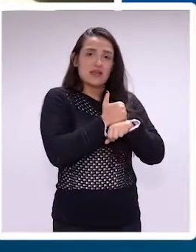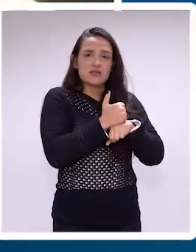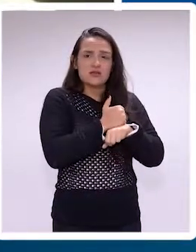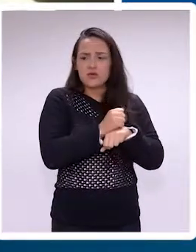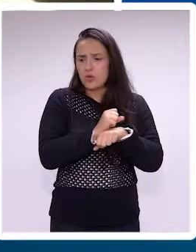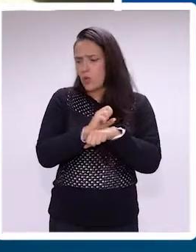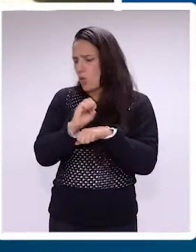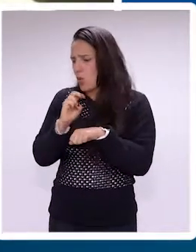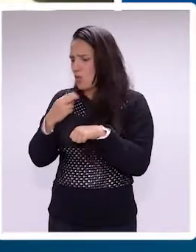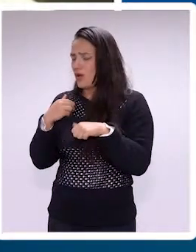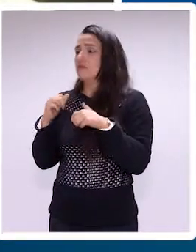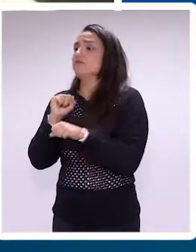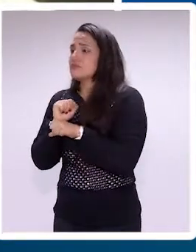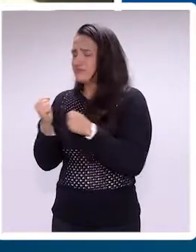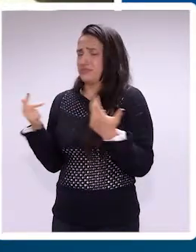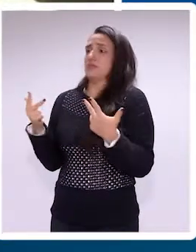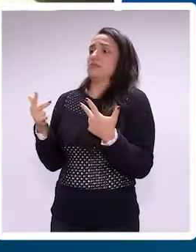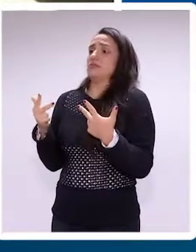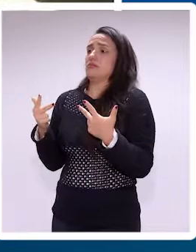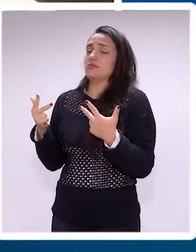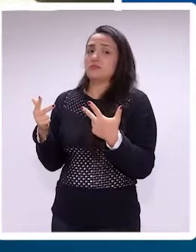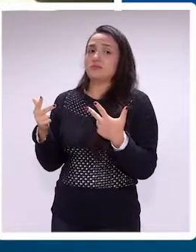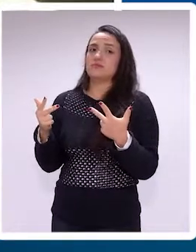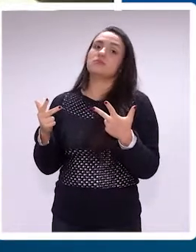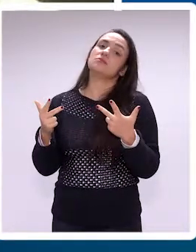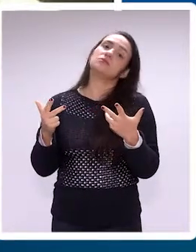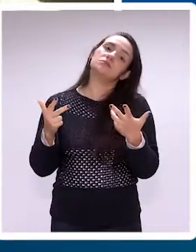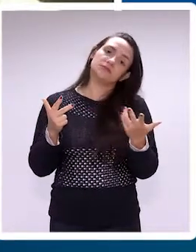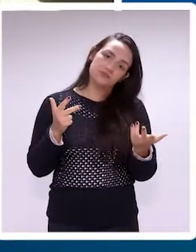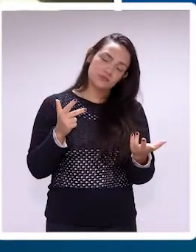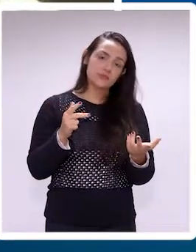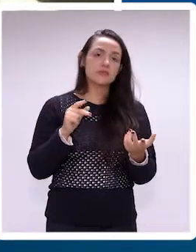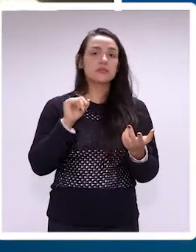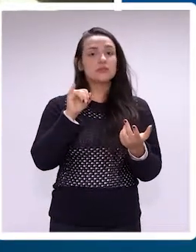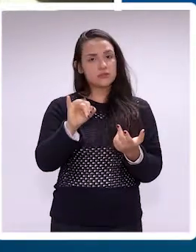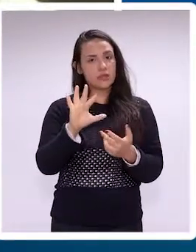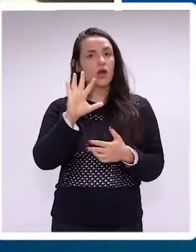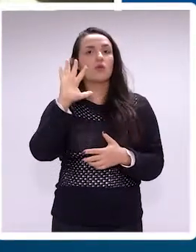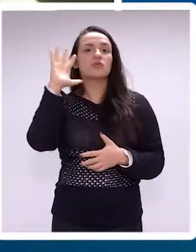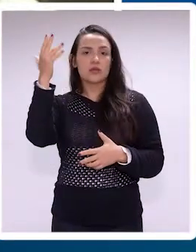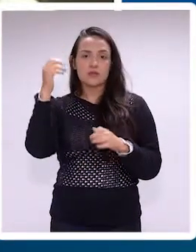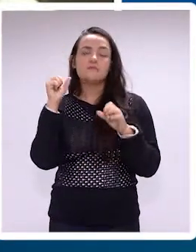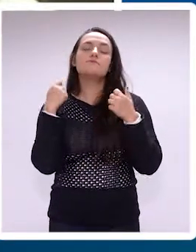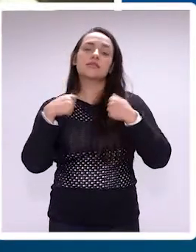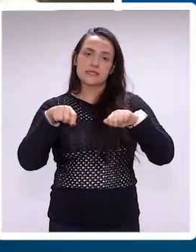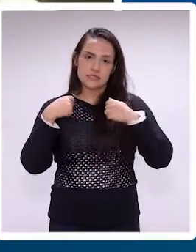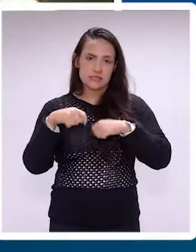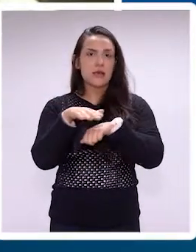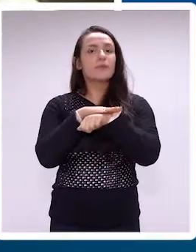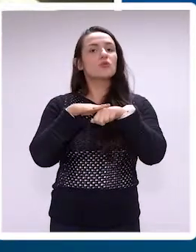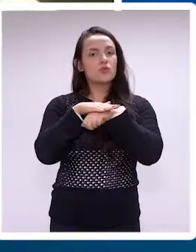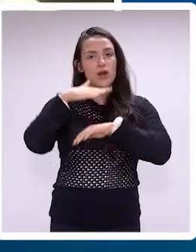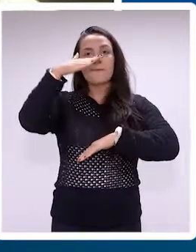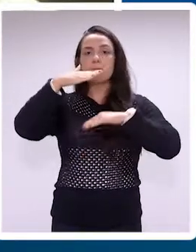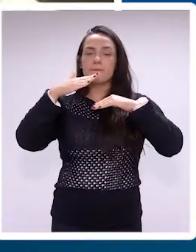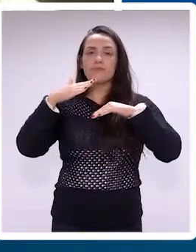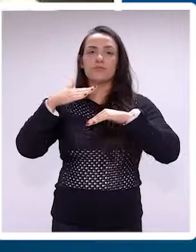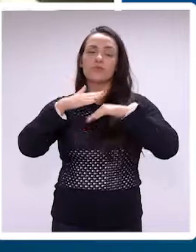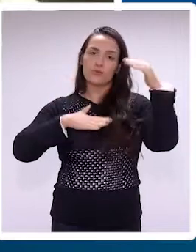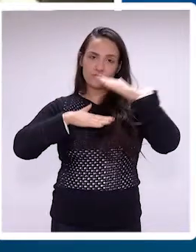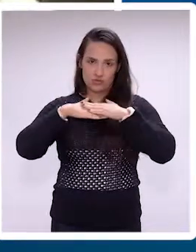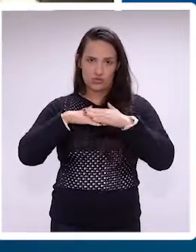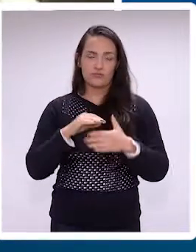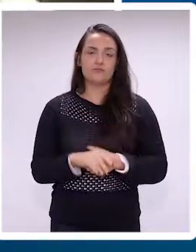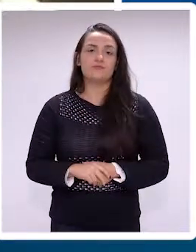ela pode ser tão intensa que me deixa imobilizado. Nessas situações, é indicado que se